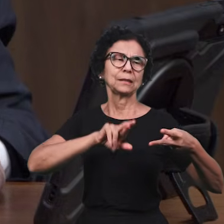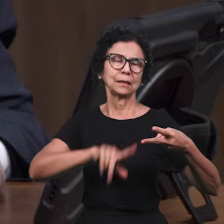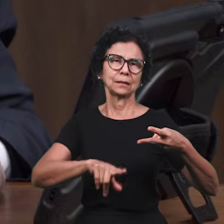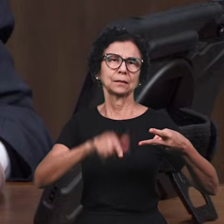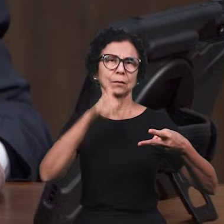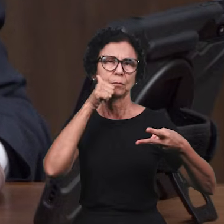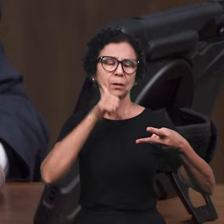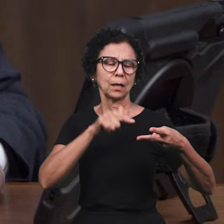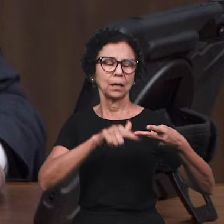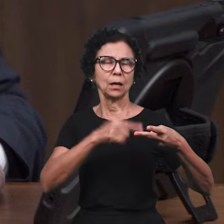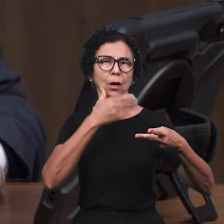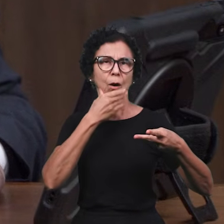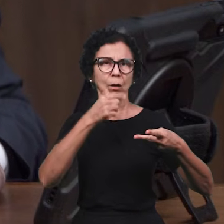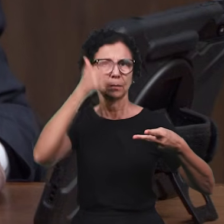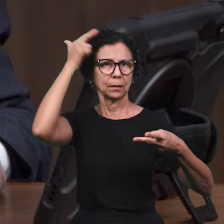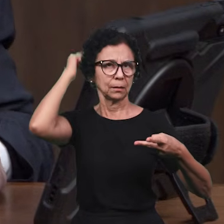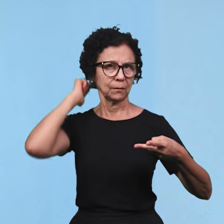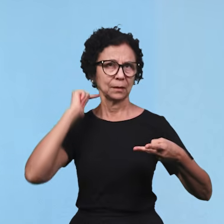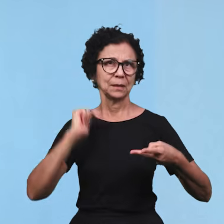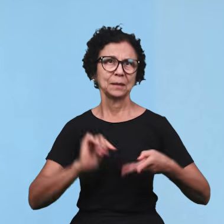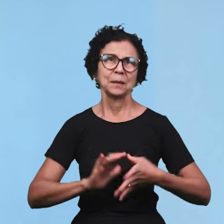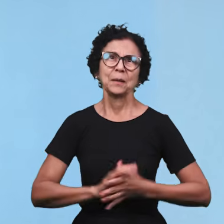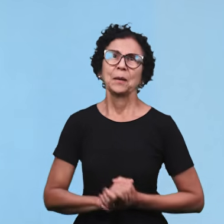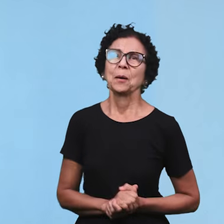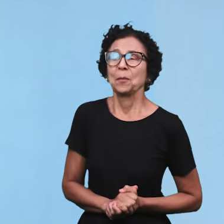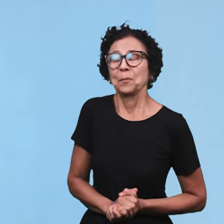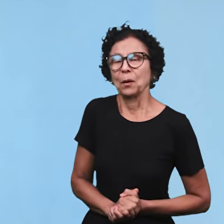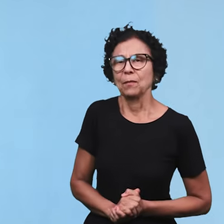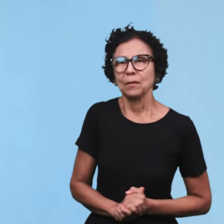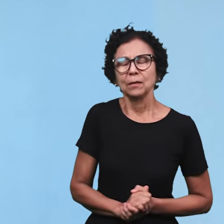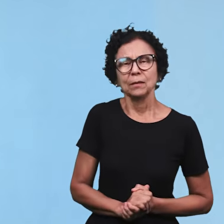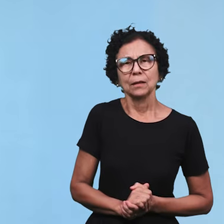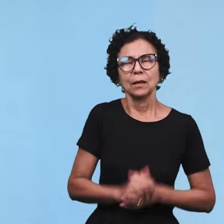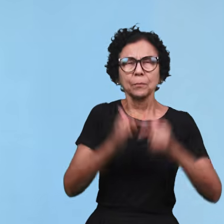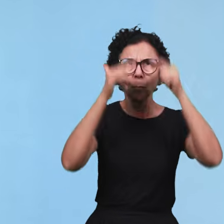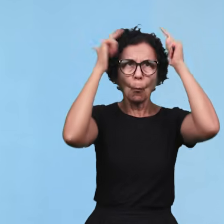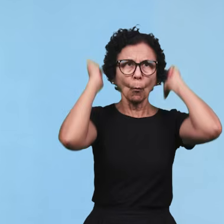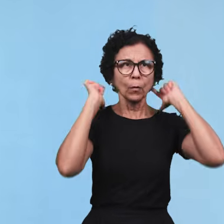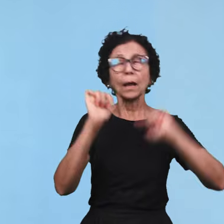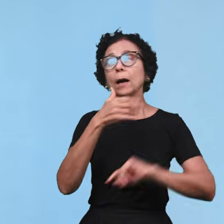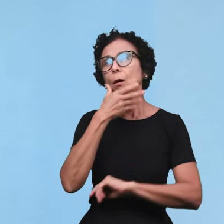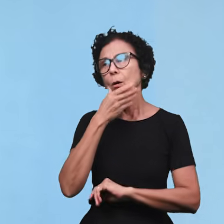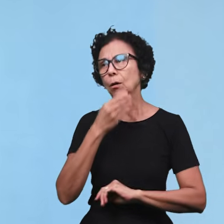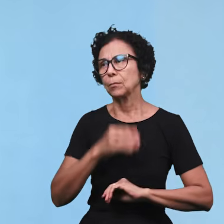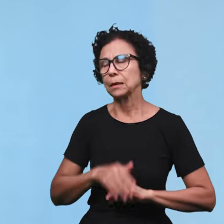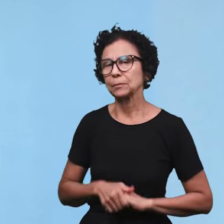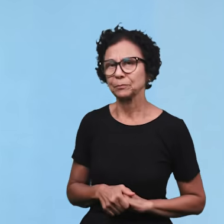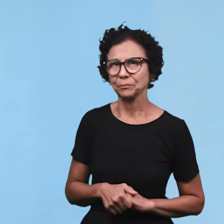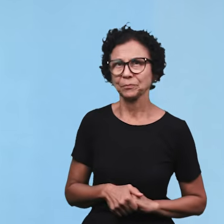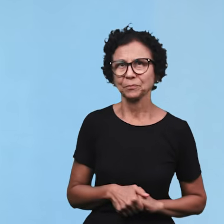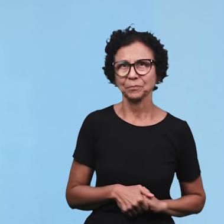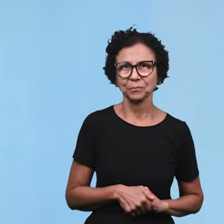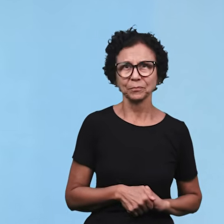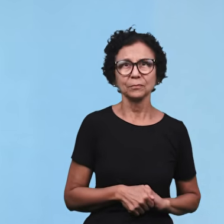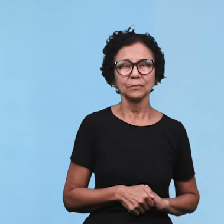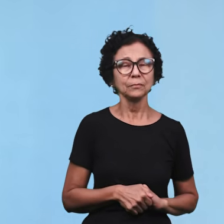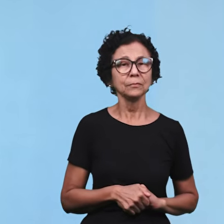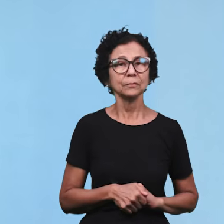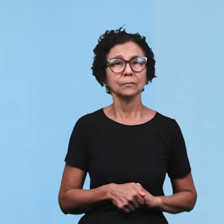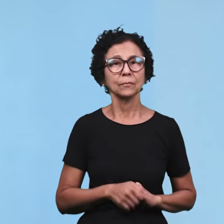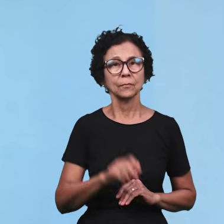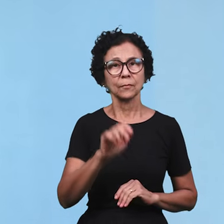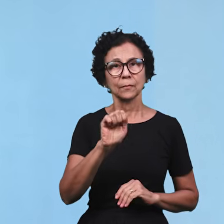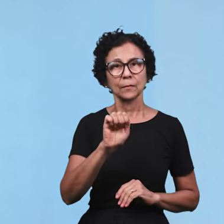outro. Bom, quando a gente fala de calvície, a gente sempre vai pensar no homem, né? A alopecia androgenética, que no caso é a calvície, ela afeta